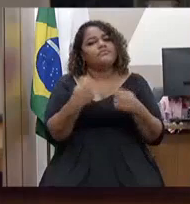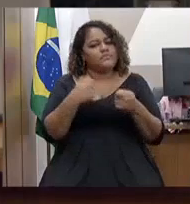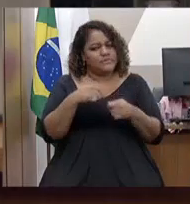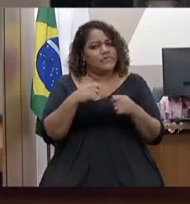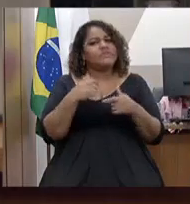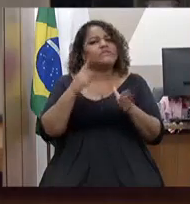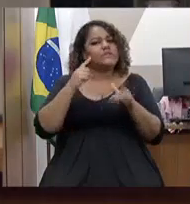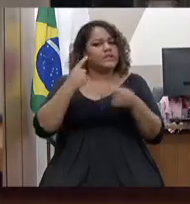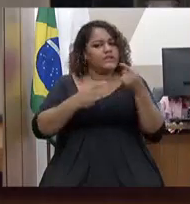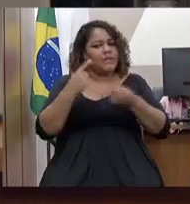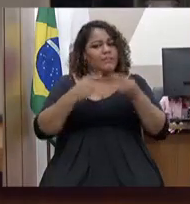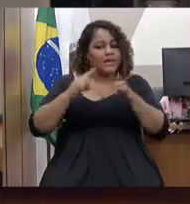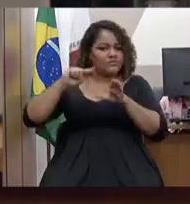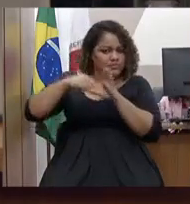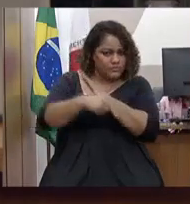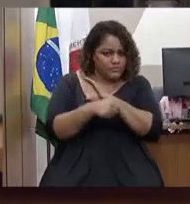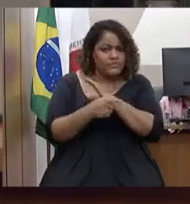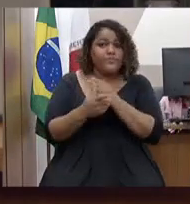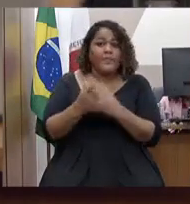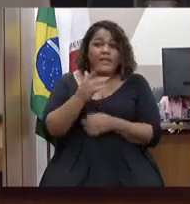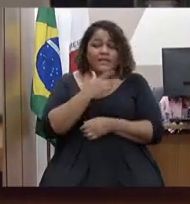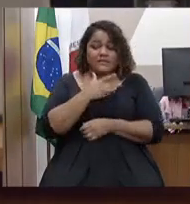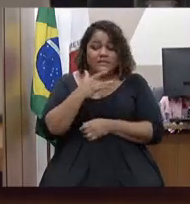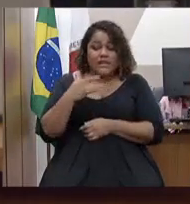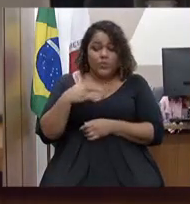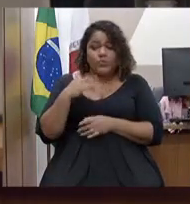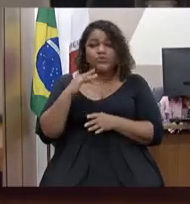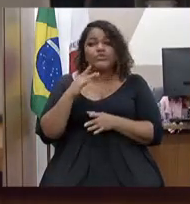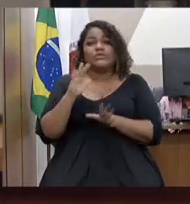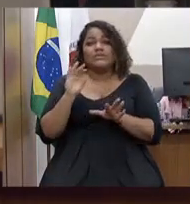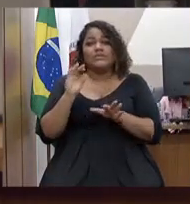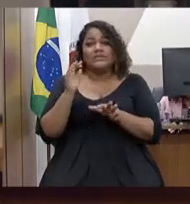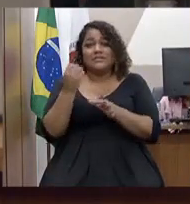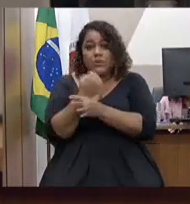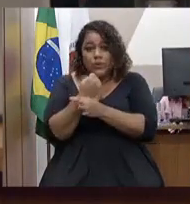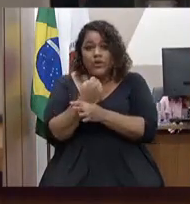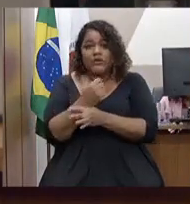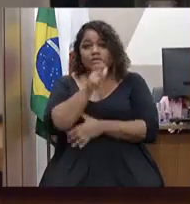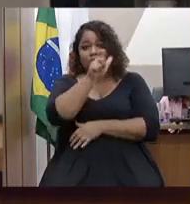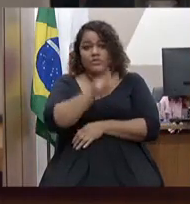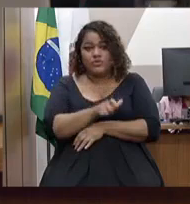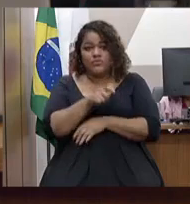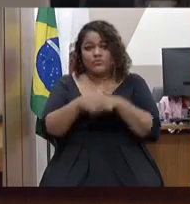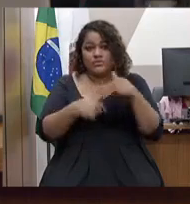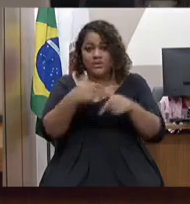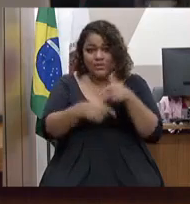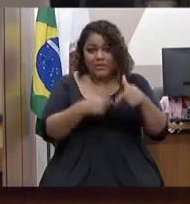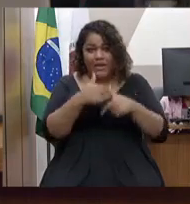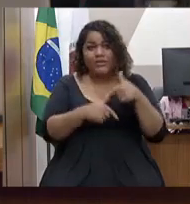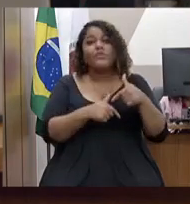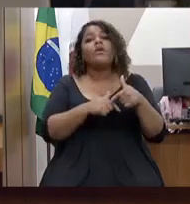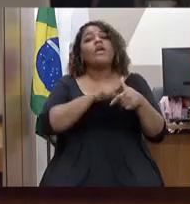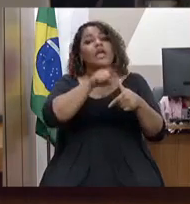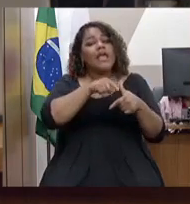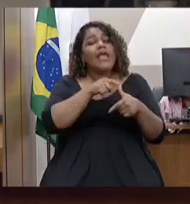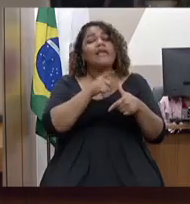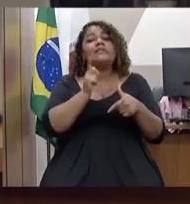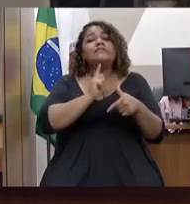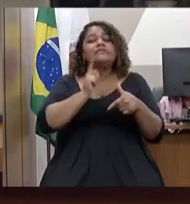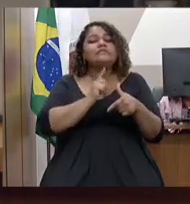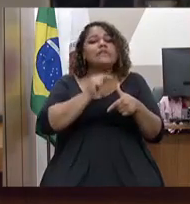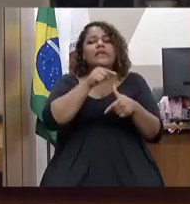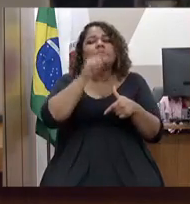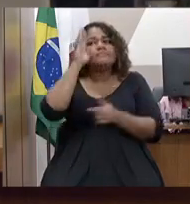que a doença saúde e segurança do trabalho a dor passa pela noite de sono pelo convívio da Família pela